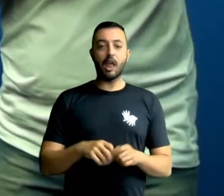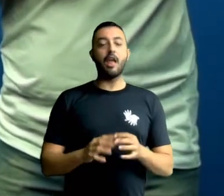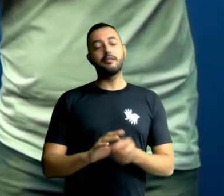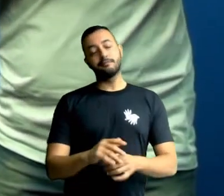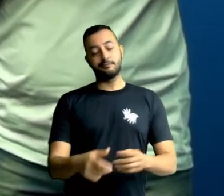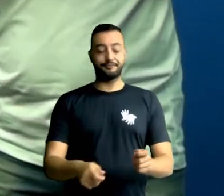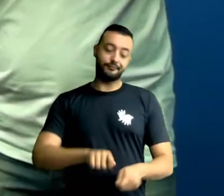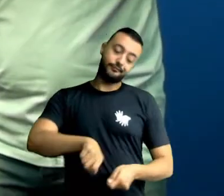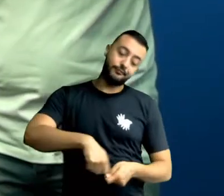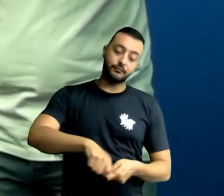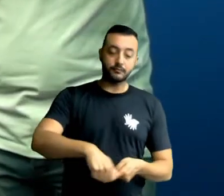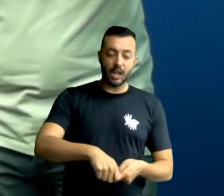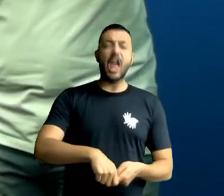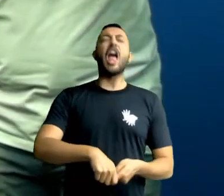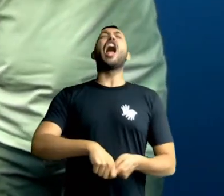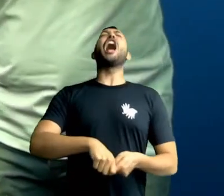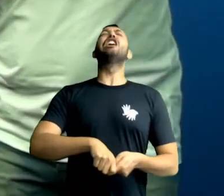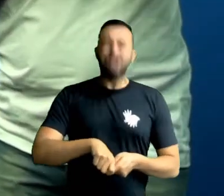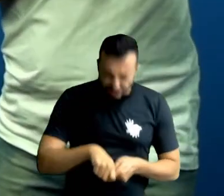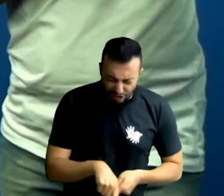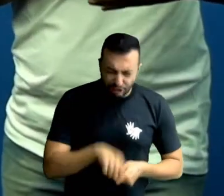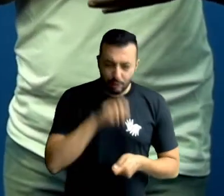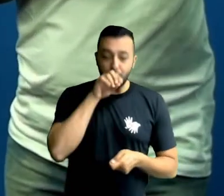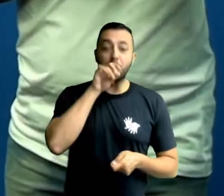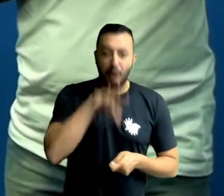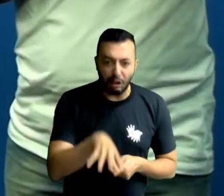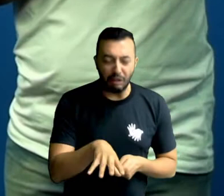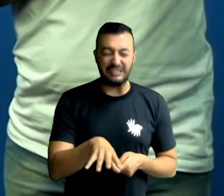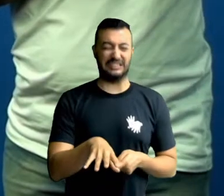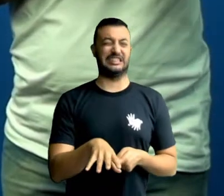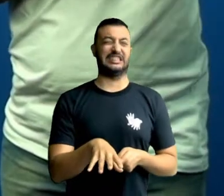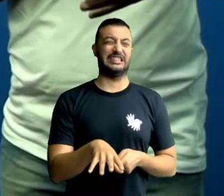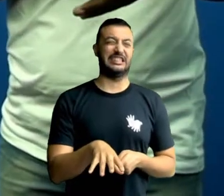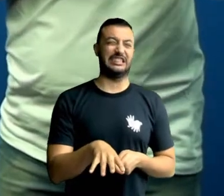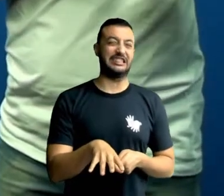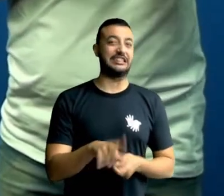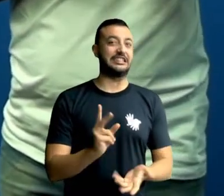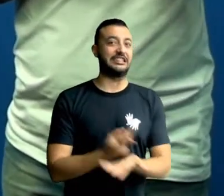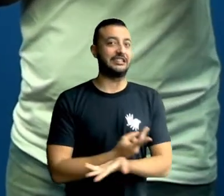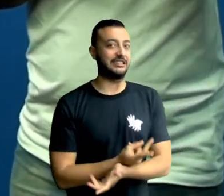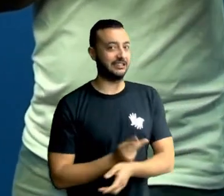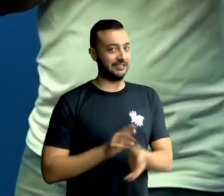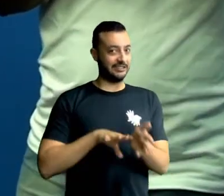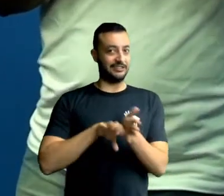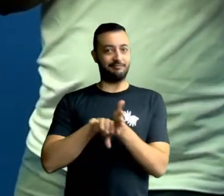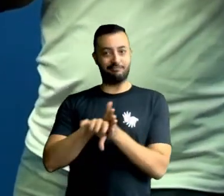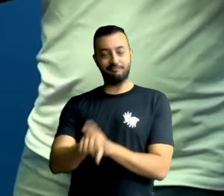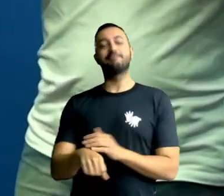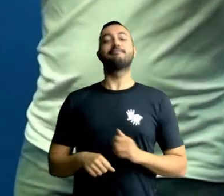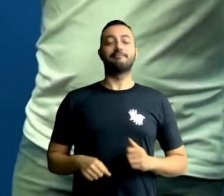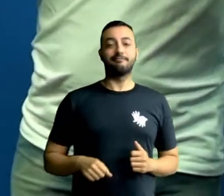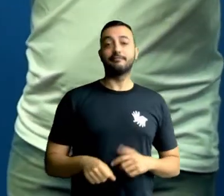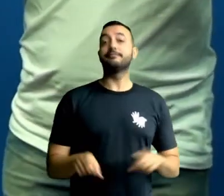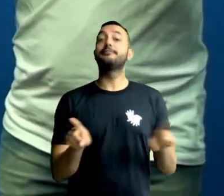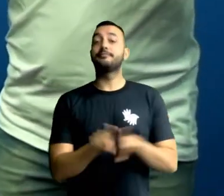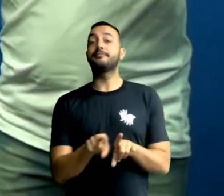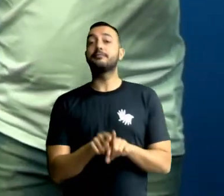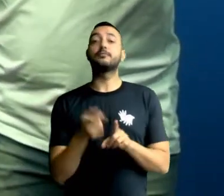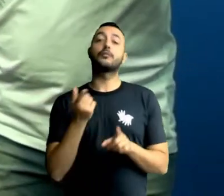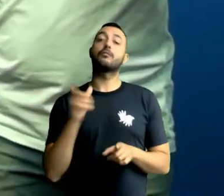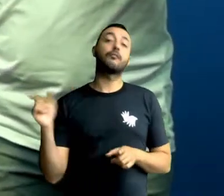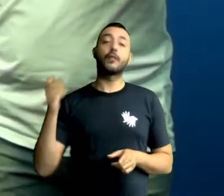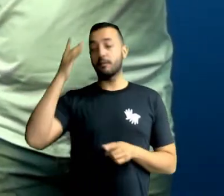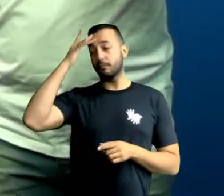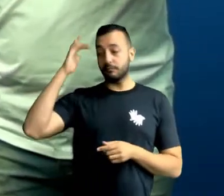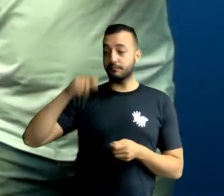espirra sobre o alimento, esse alimento já ganha gotículas de saliva, que são riquíssimas em bactérias. Quando